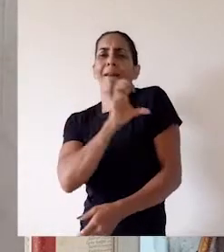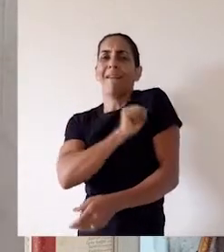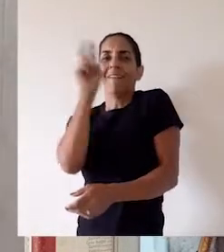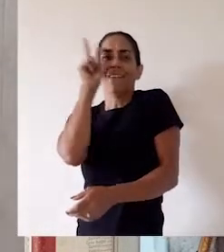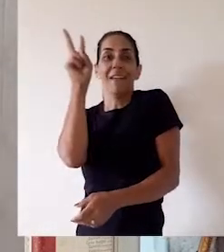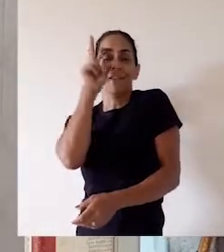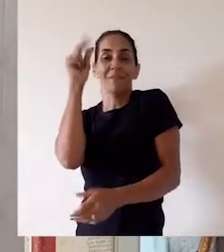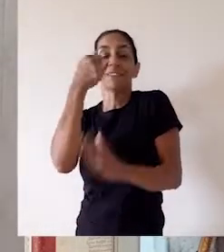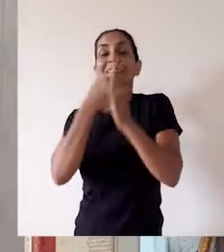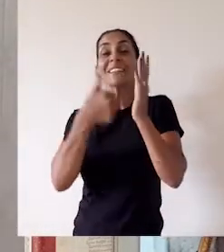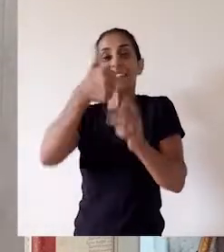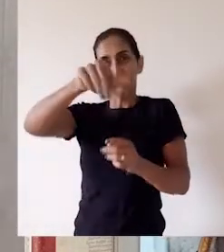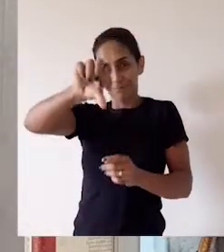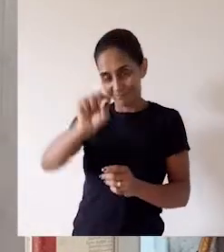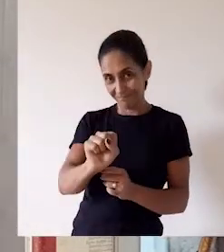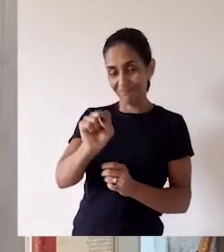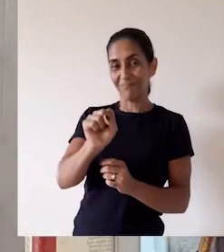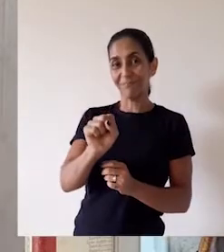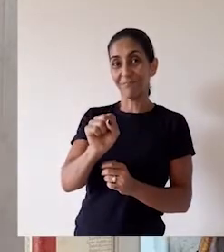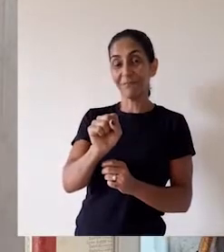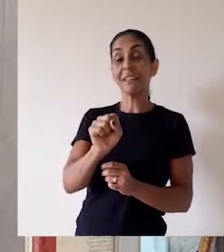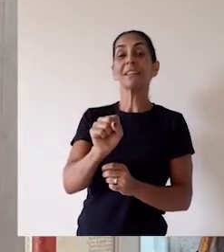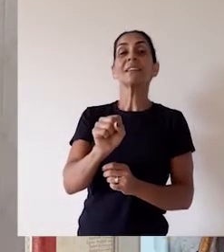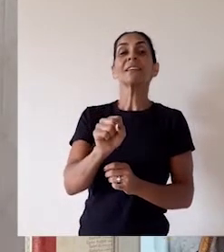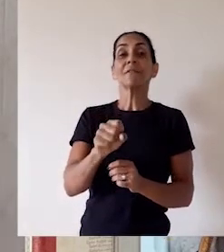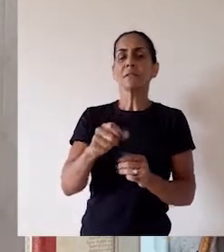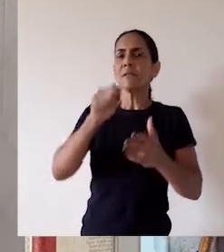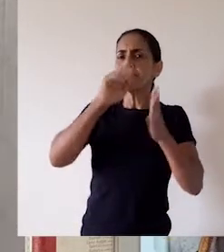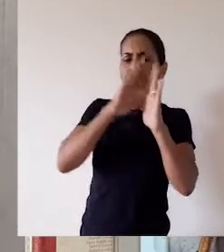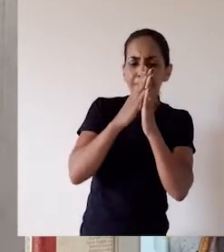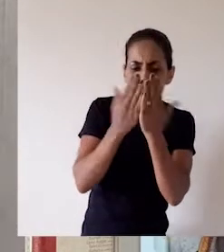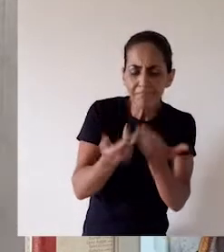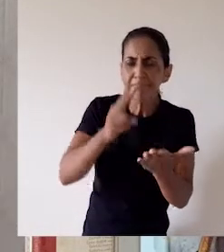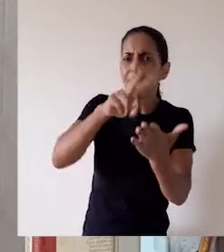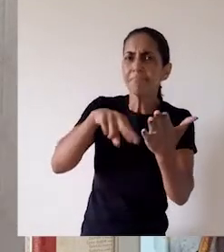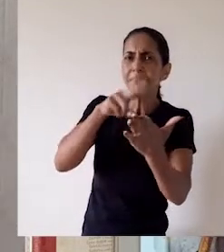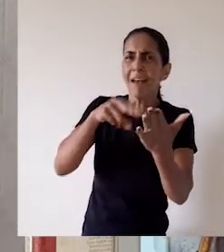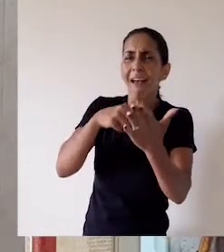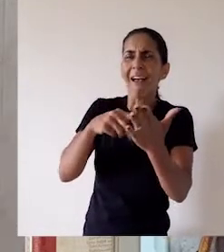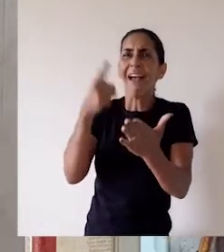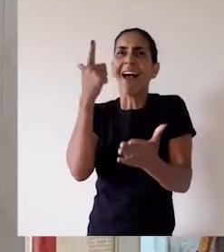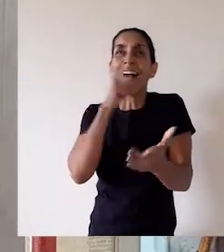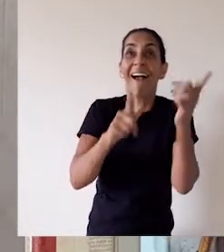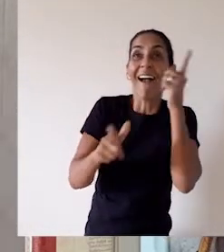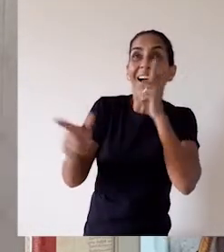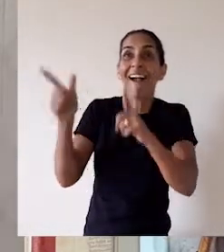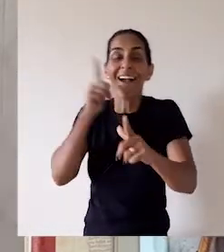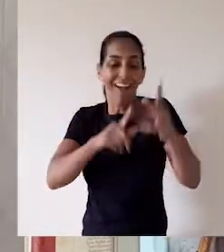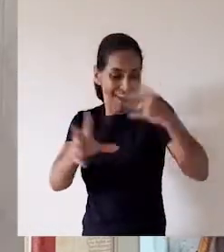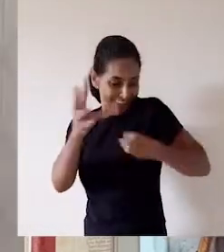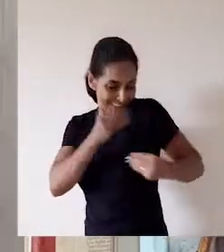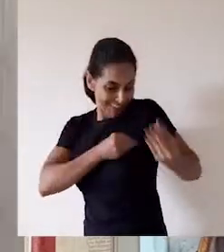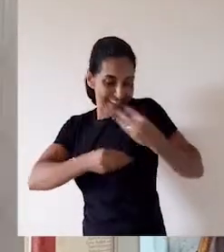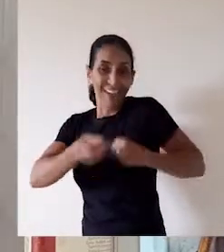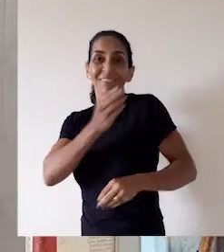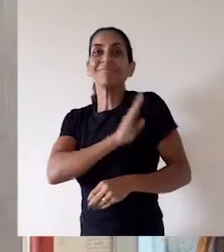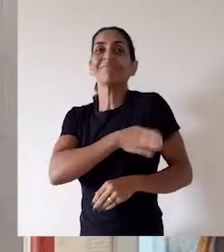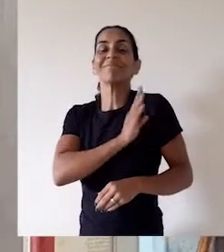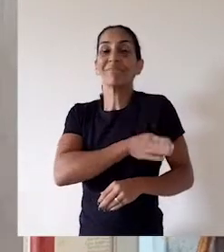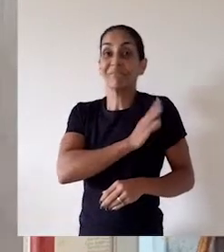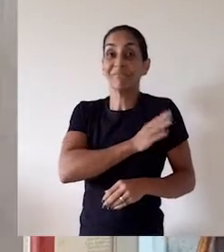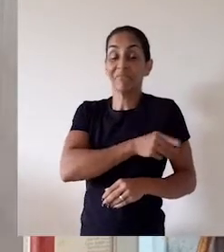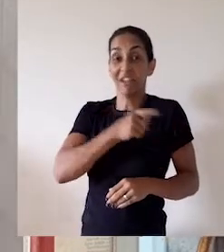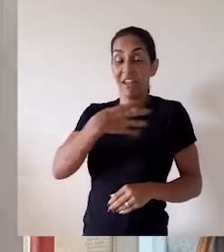romancistas inglesas do século XVIII. E as obras de Jane Austen continuam ganhando o coração de leitores do mundo inteiro. Lembram da filha de